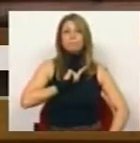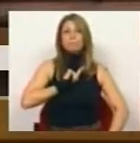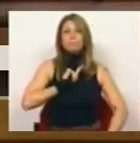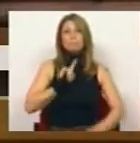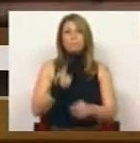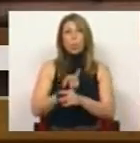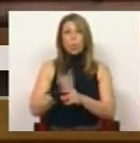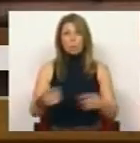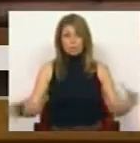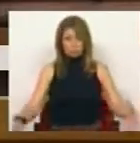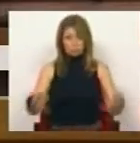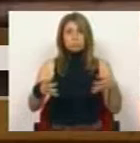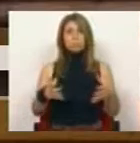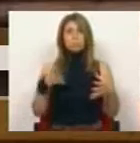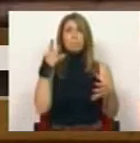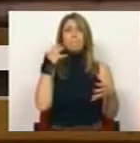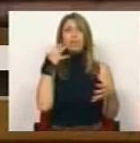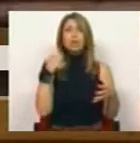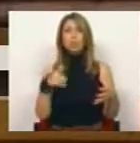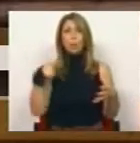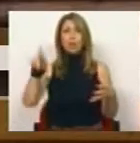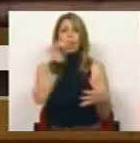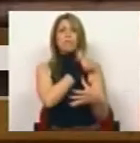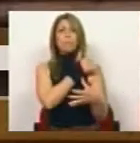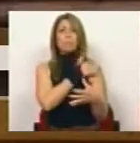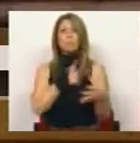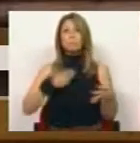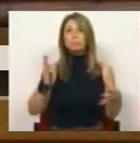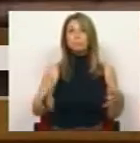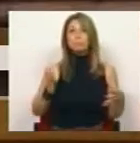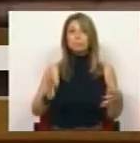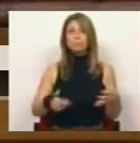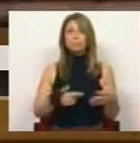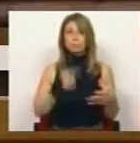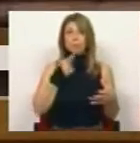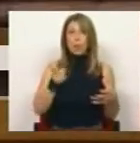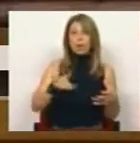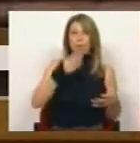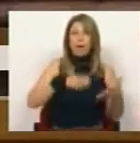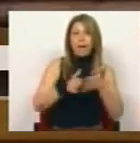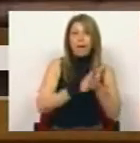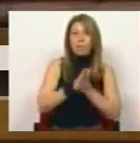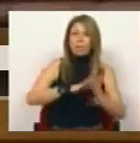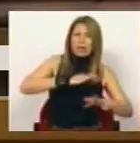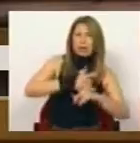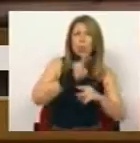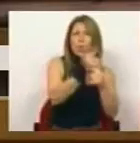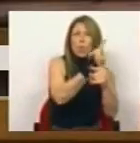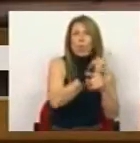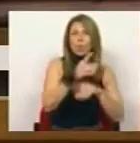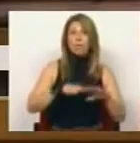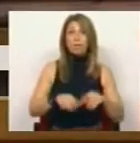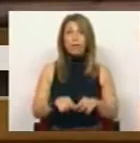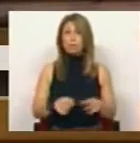de plásticos do qual não têm necessidade e que nem reutilizarão para qualquer outro efeito. Assim acontece,